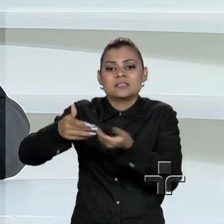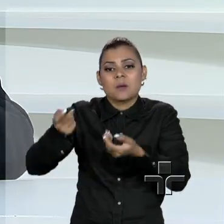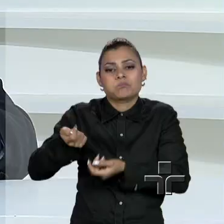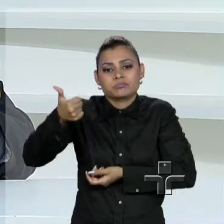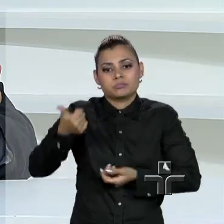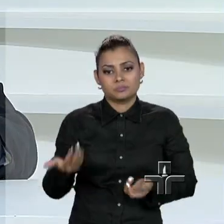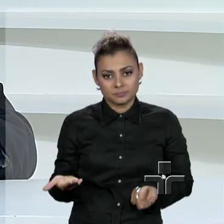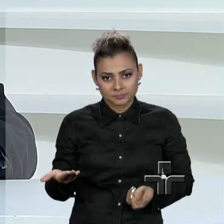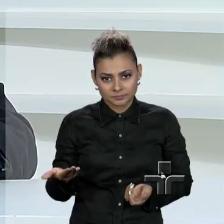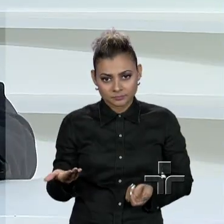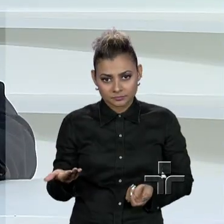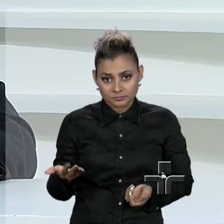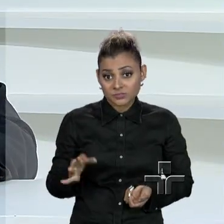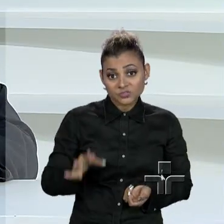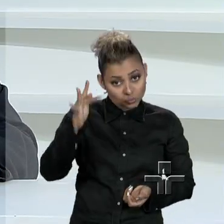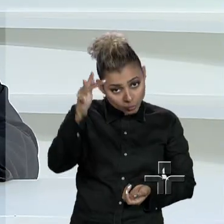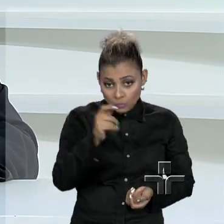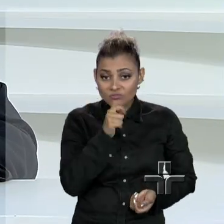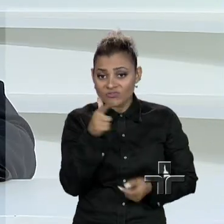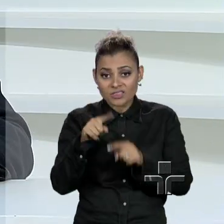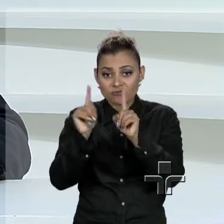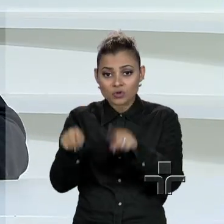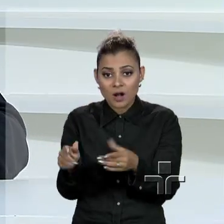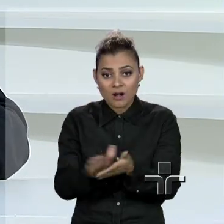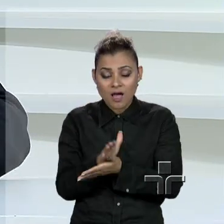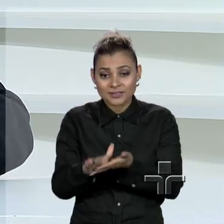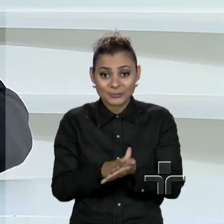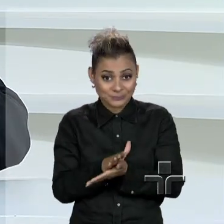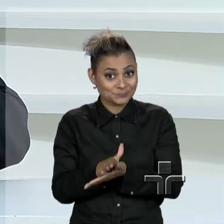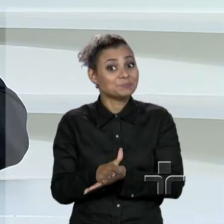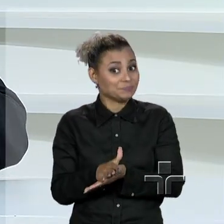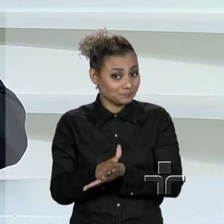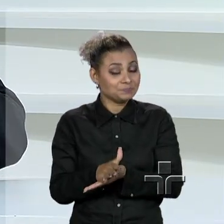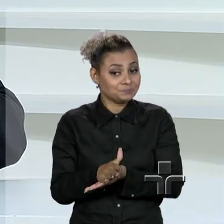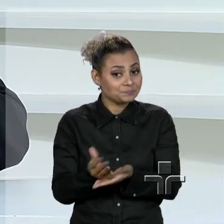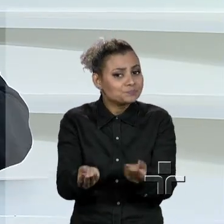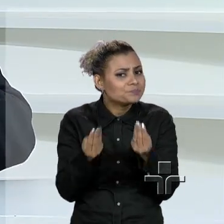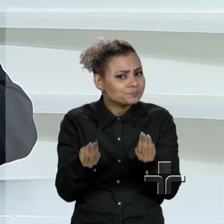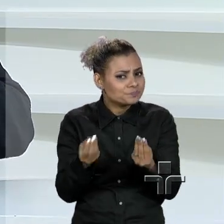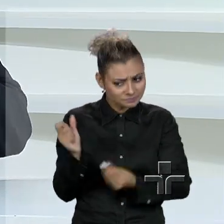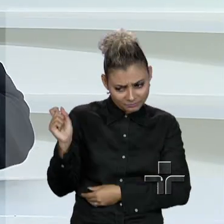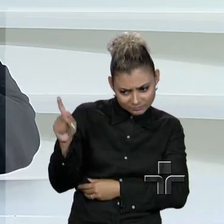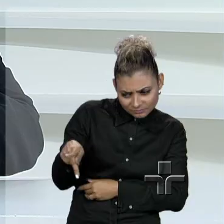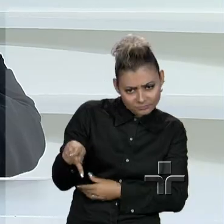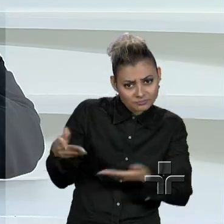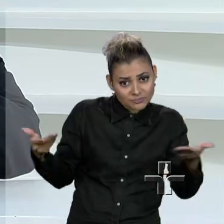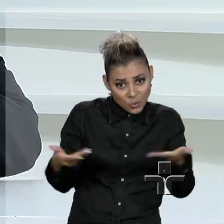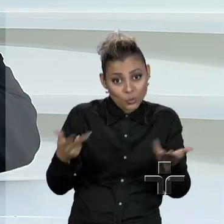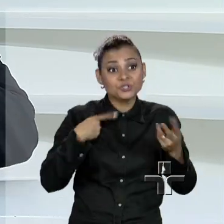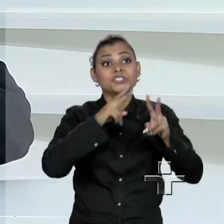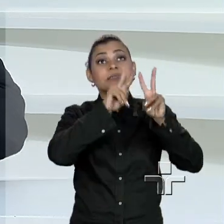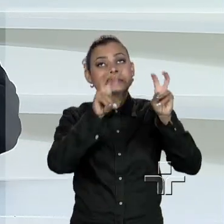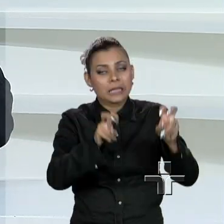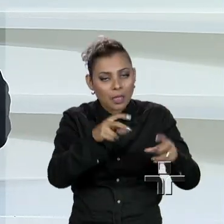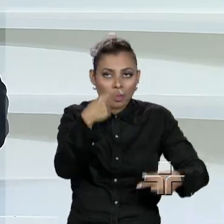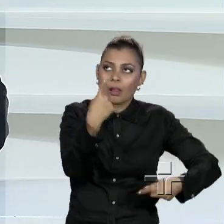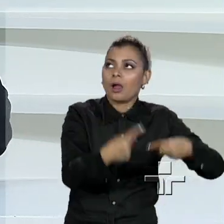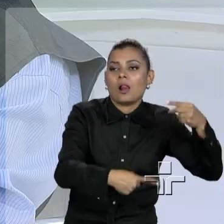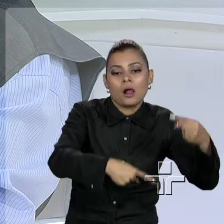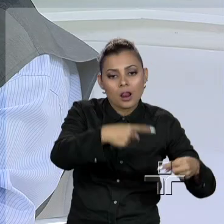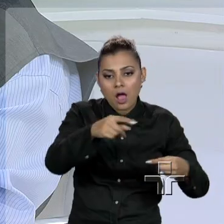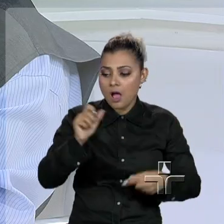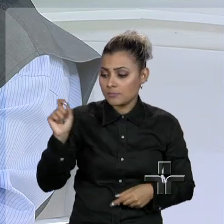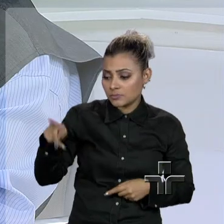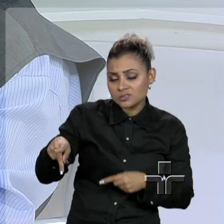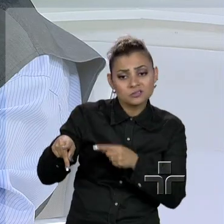Daqui a pouco não vai ter mais empregado e, portanto, a previdência que a gente está falando hoje é uma